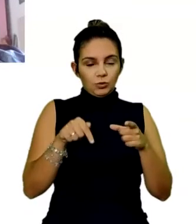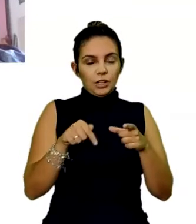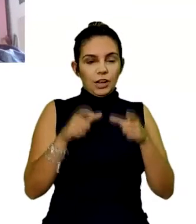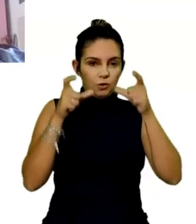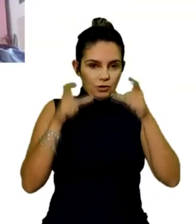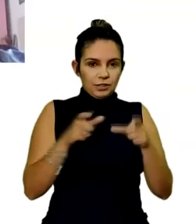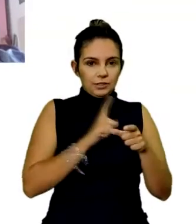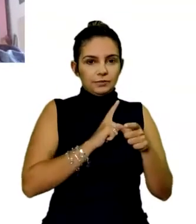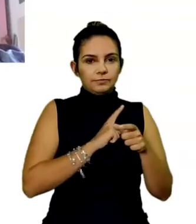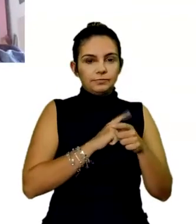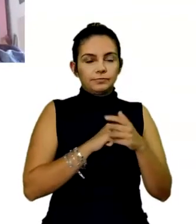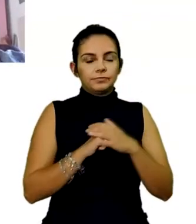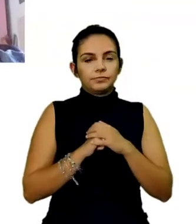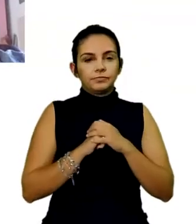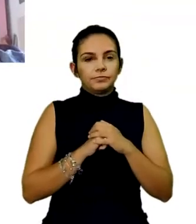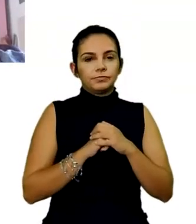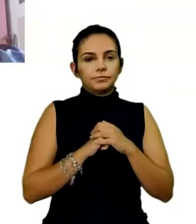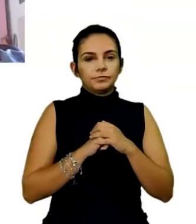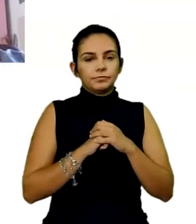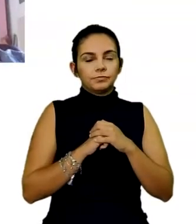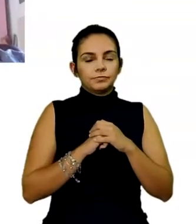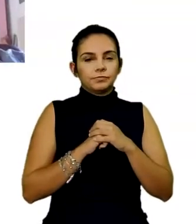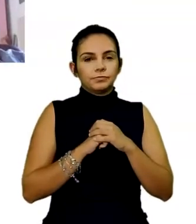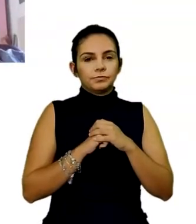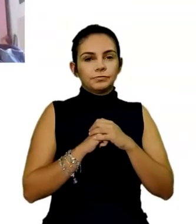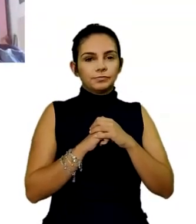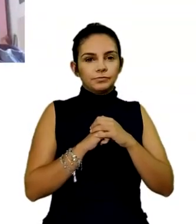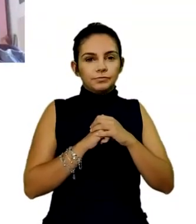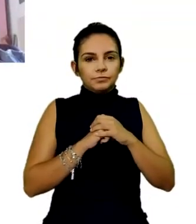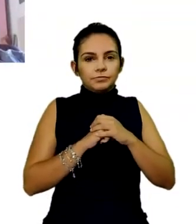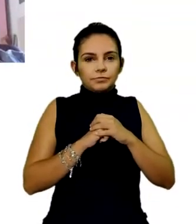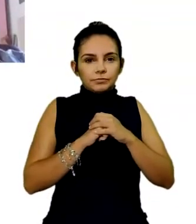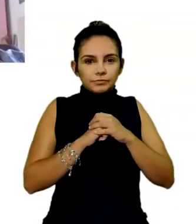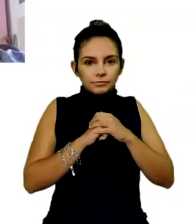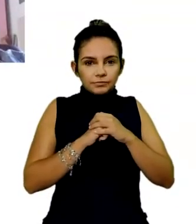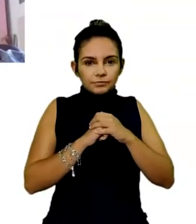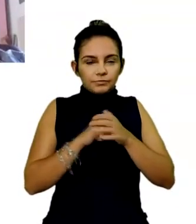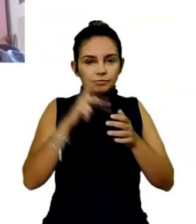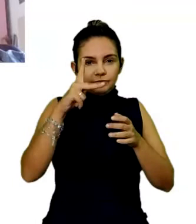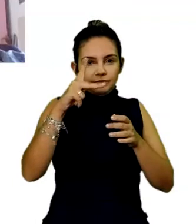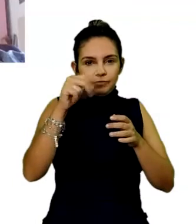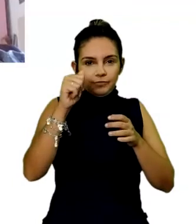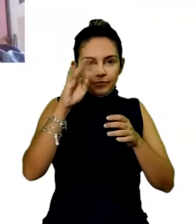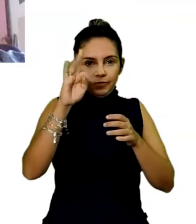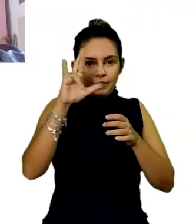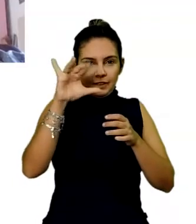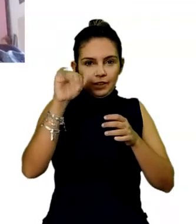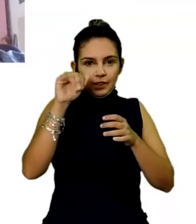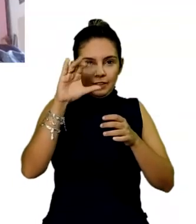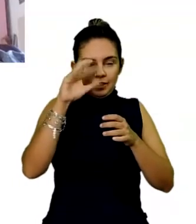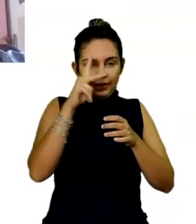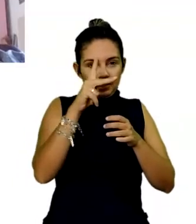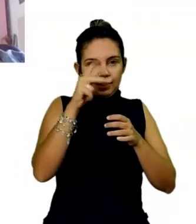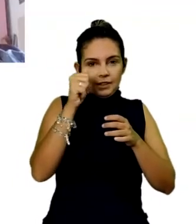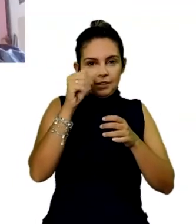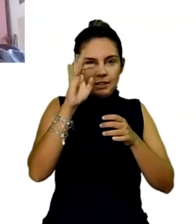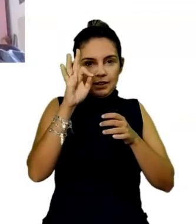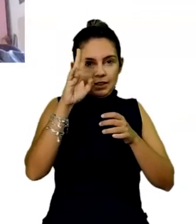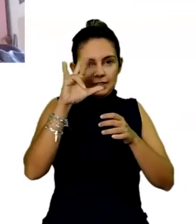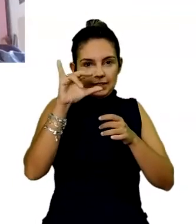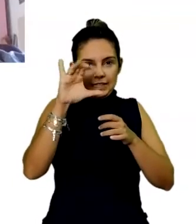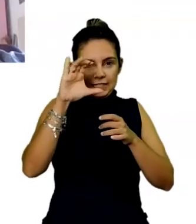para essa turma toda. Mas e a Patrícia trabalha com a gente. A Patrícia que faz, eu faço os